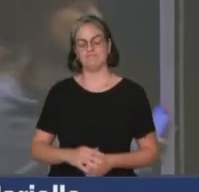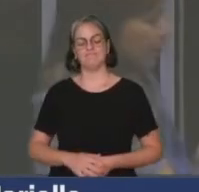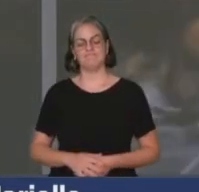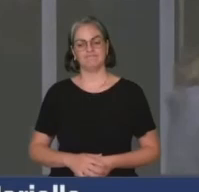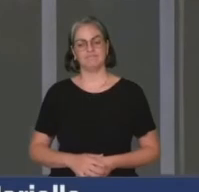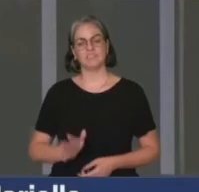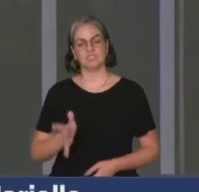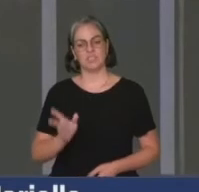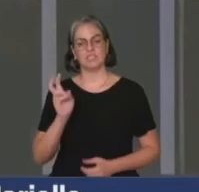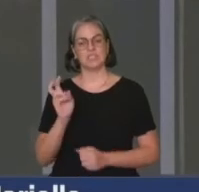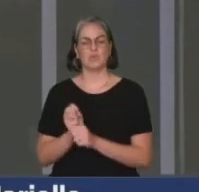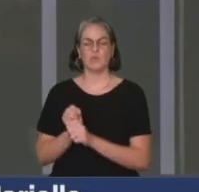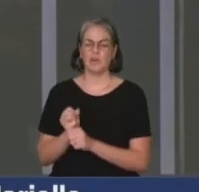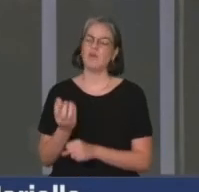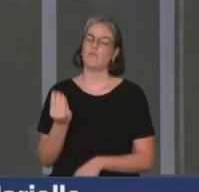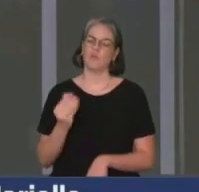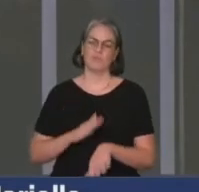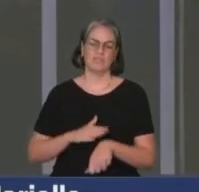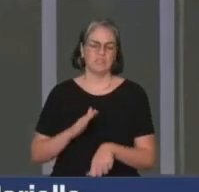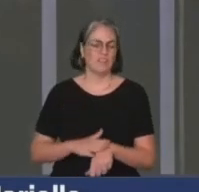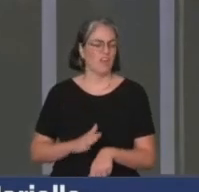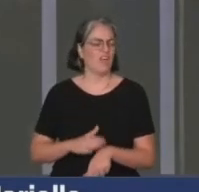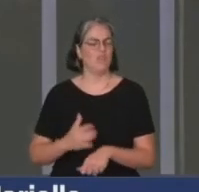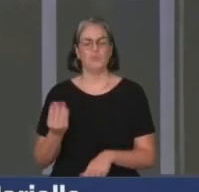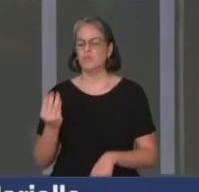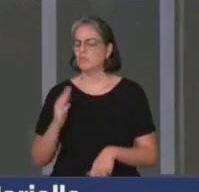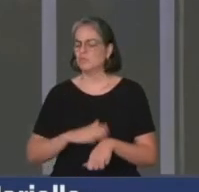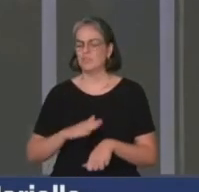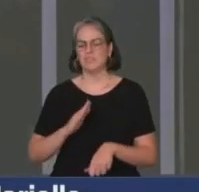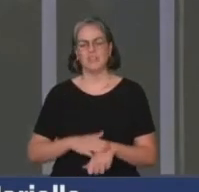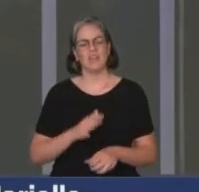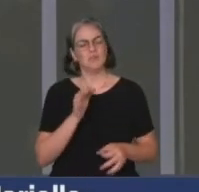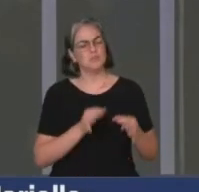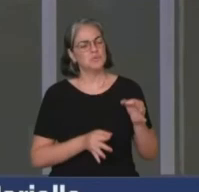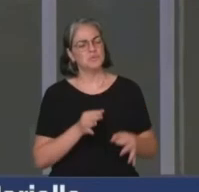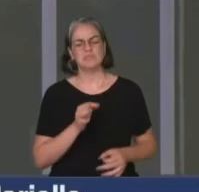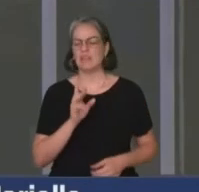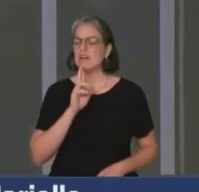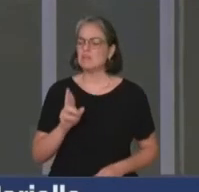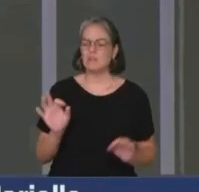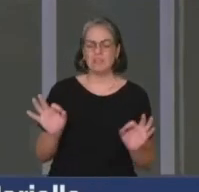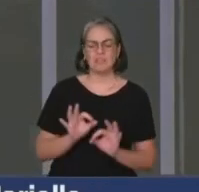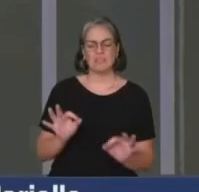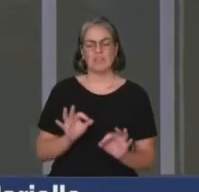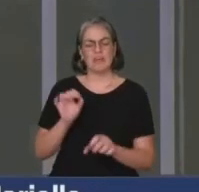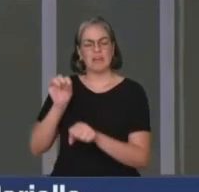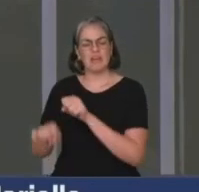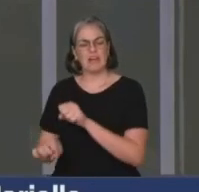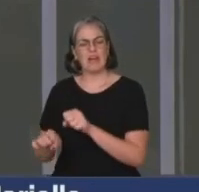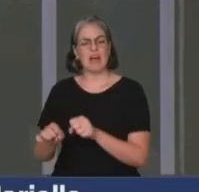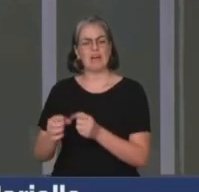5 anos é tempo demais. É tempo demais para a justiça, é tempo demais para uma não resposta para um assassinato que abalou a democracia desse